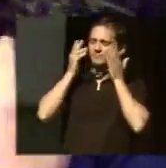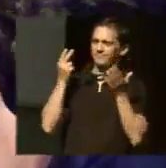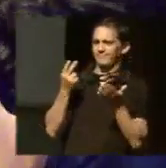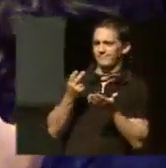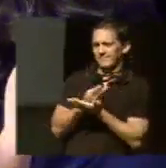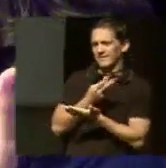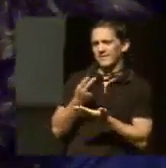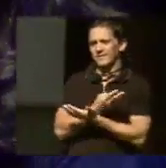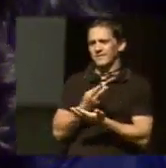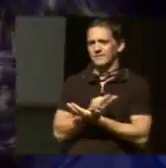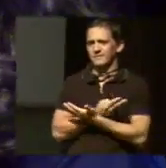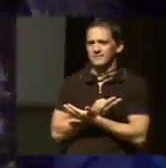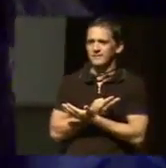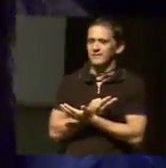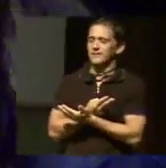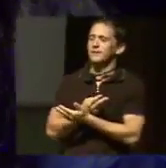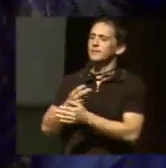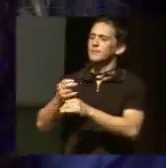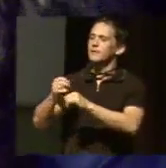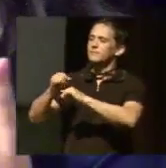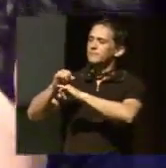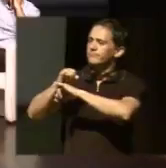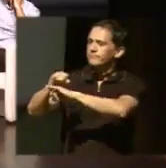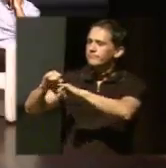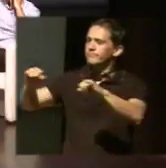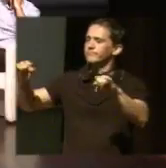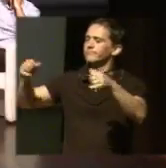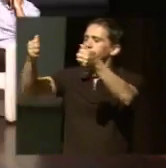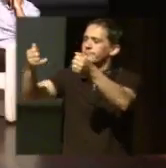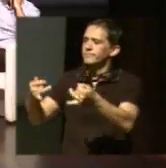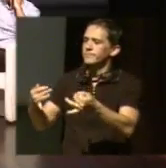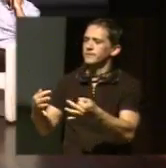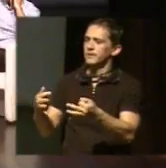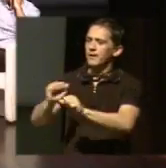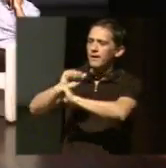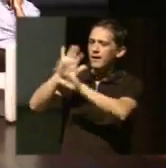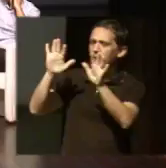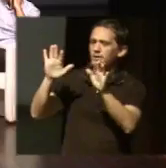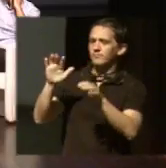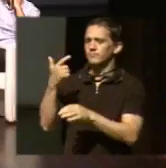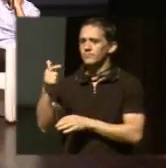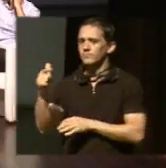e as publicidades não explicam, não falam que aquilo pode ter